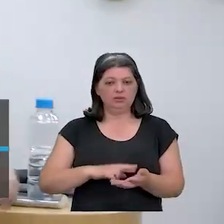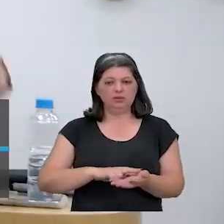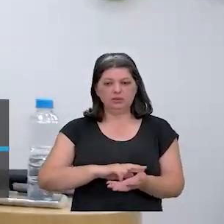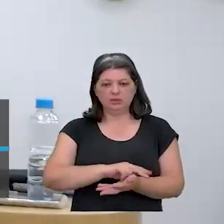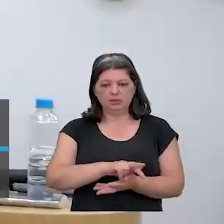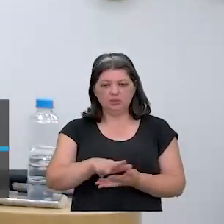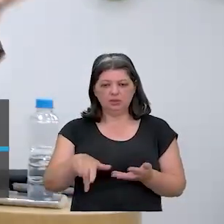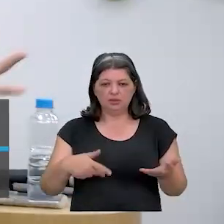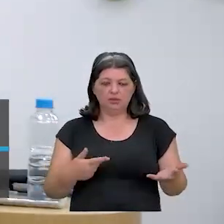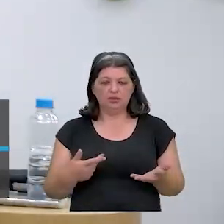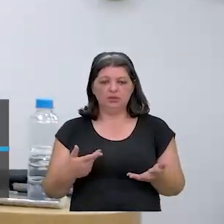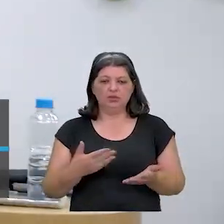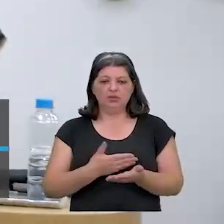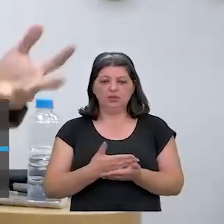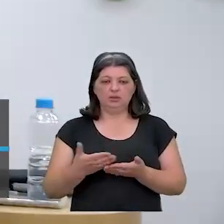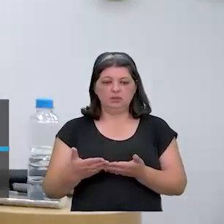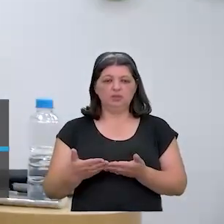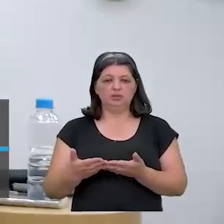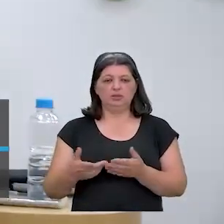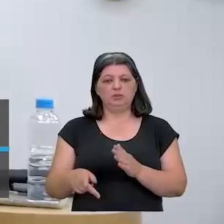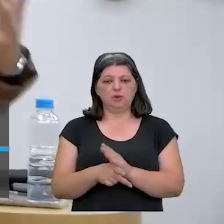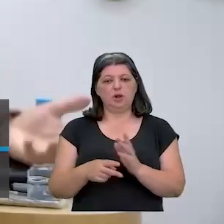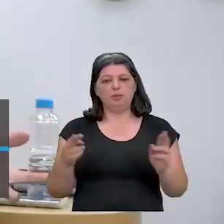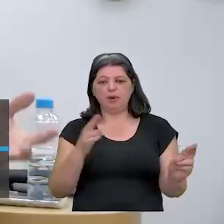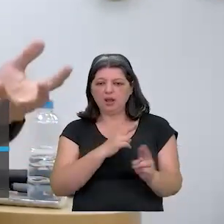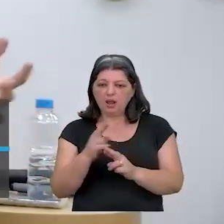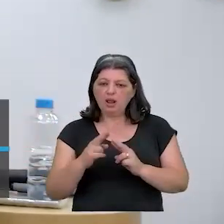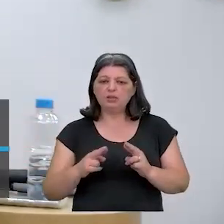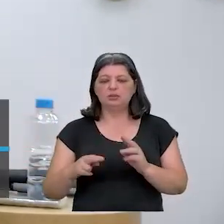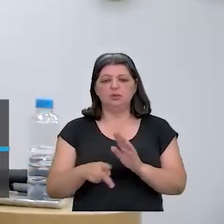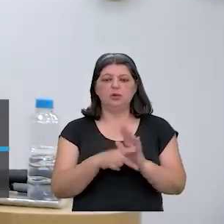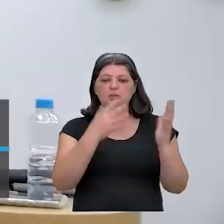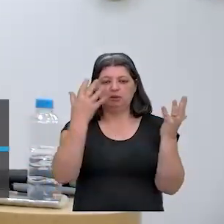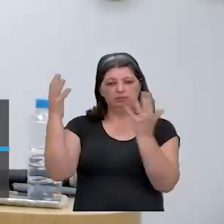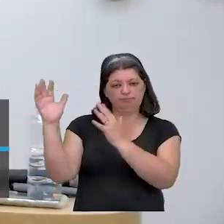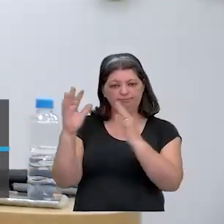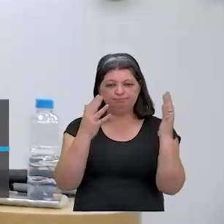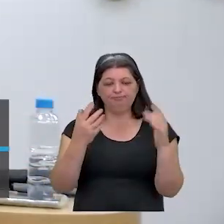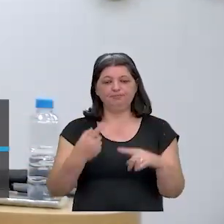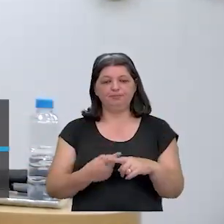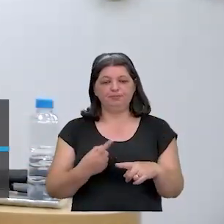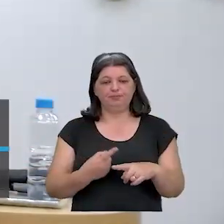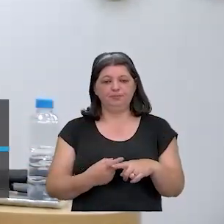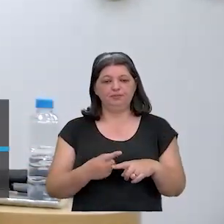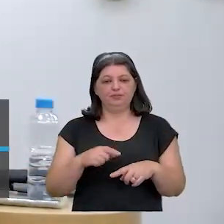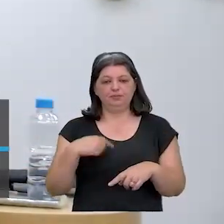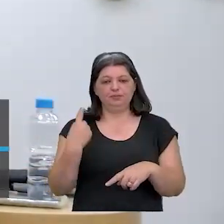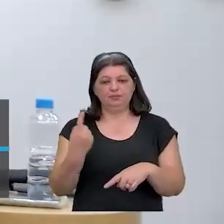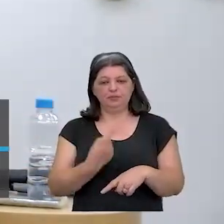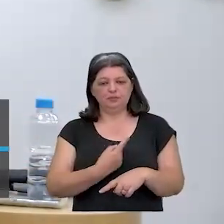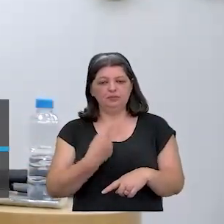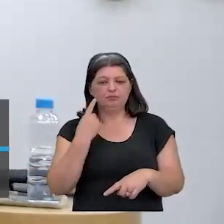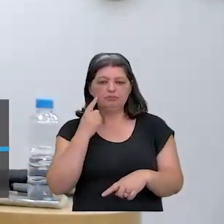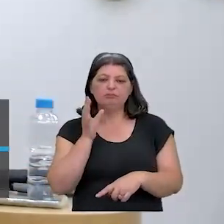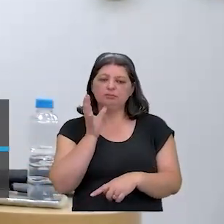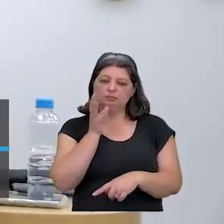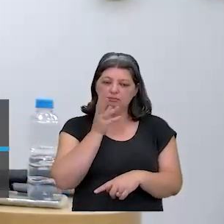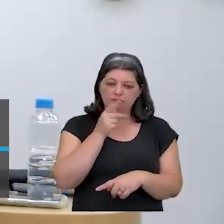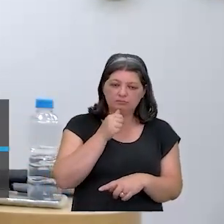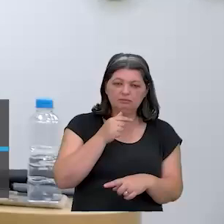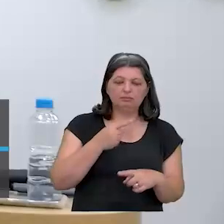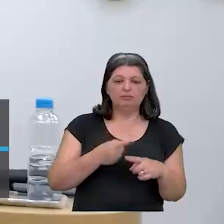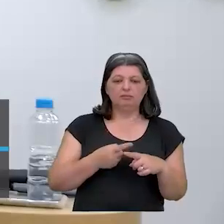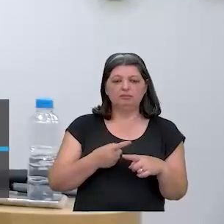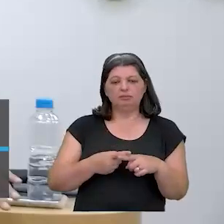gente começar a ter uma relação diferente com o meio ambiente, porque a gente tá num caminho aí, ó, que é assim, ó.